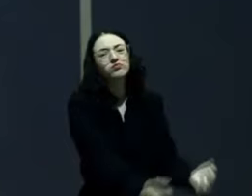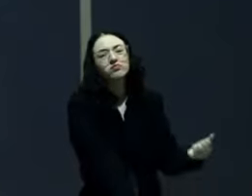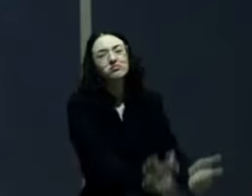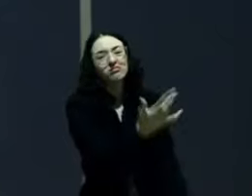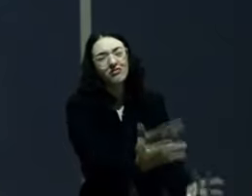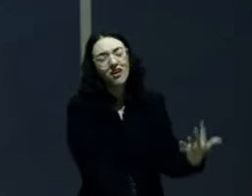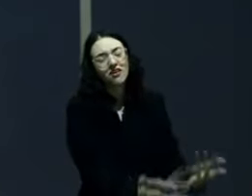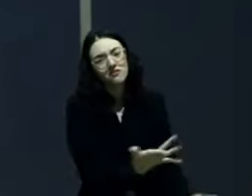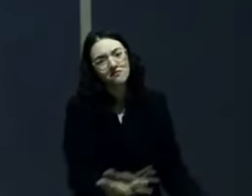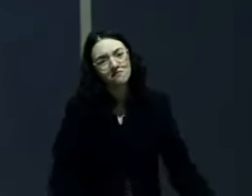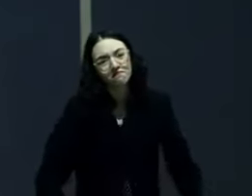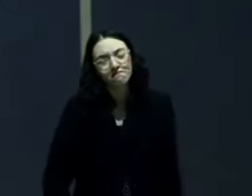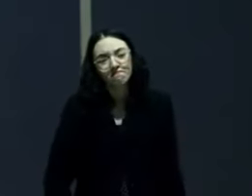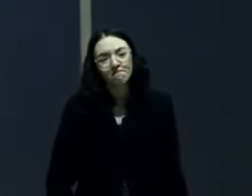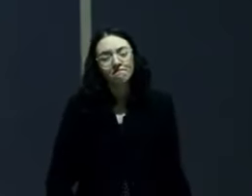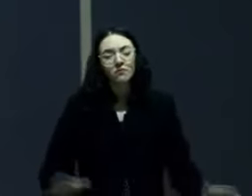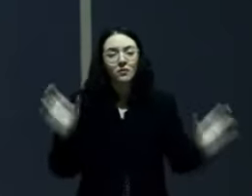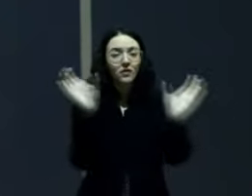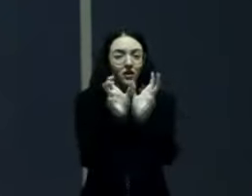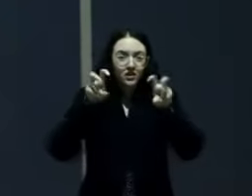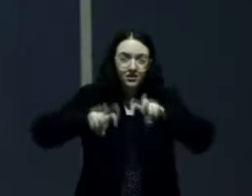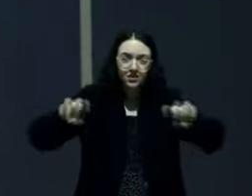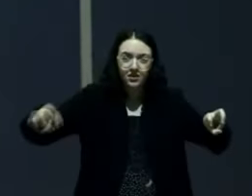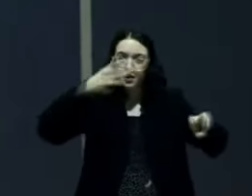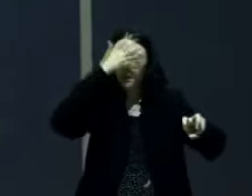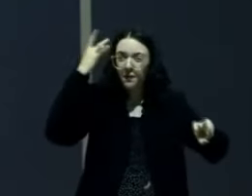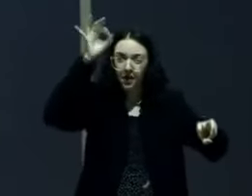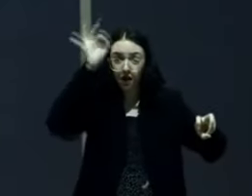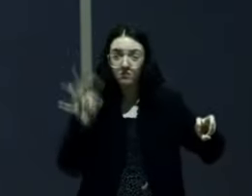A ceia não é para perfeitos, não é.